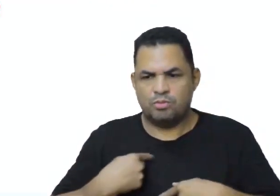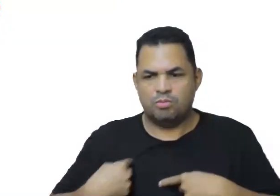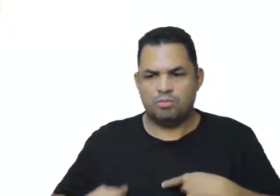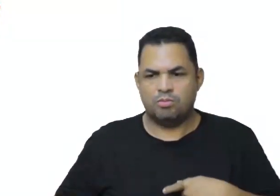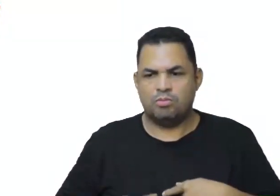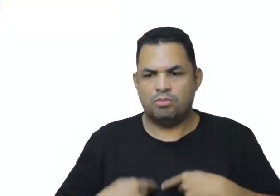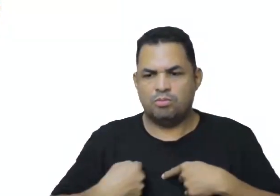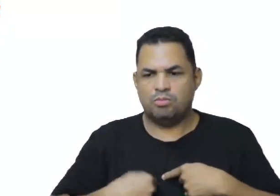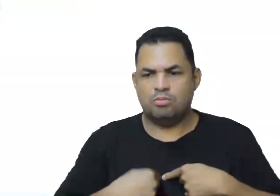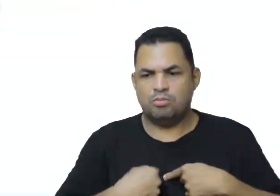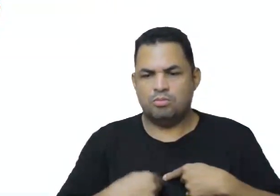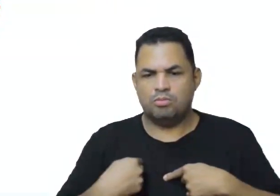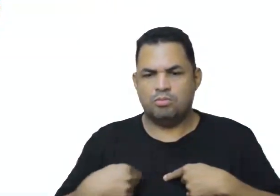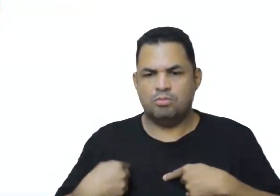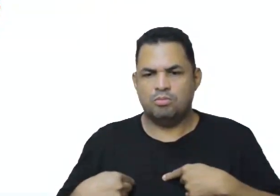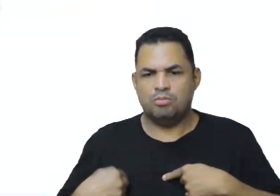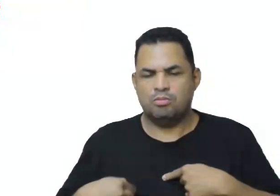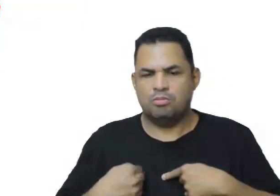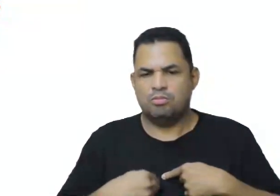lembra, os brônquios são